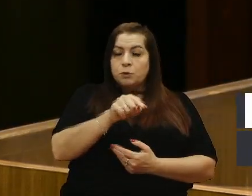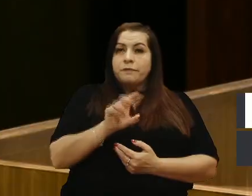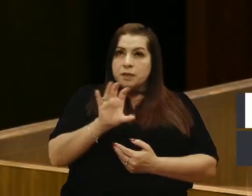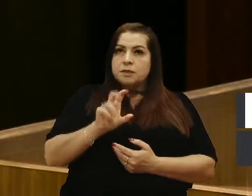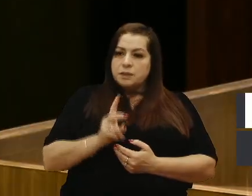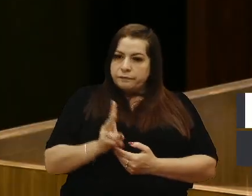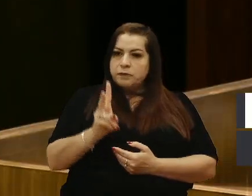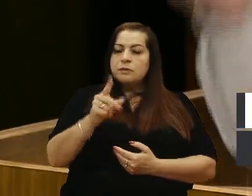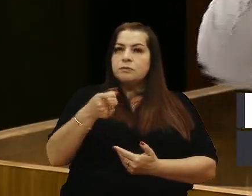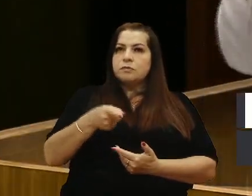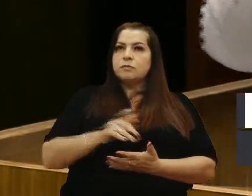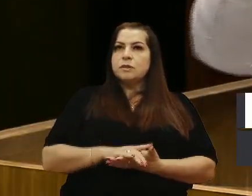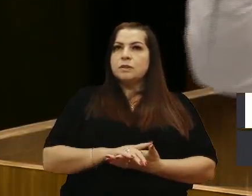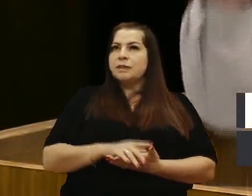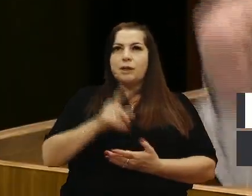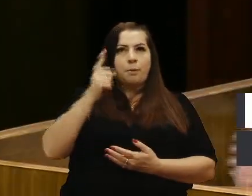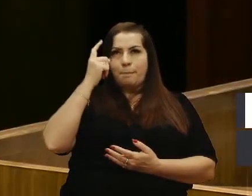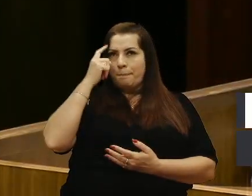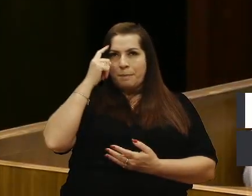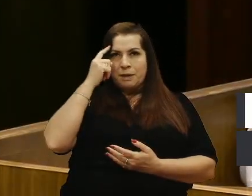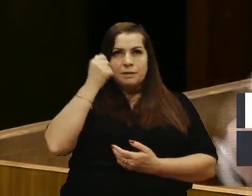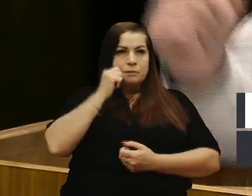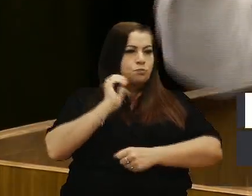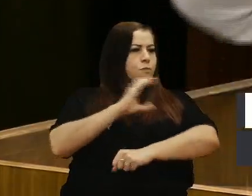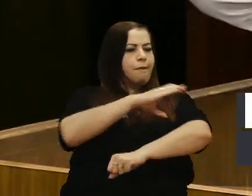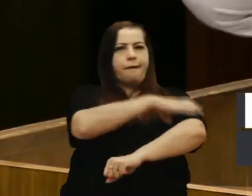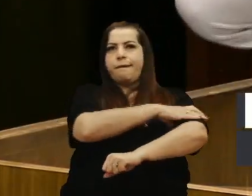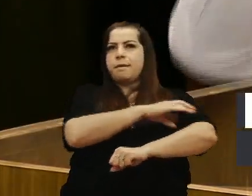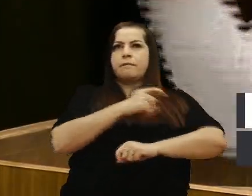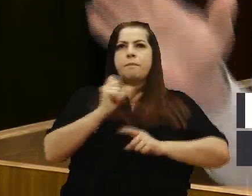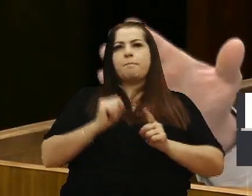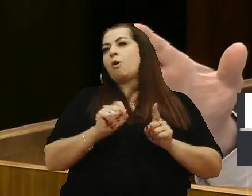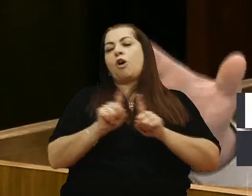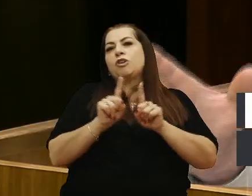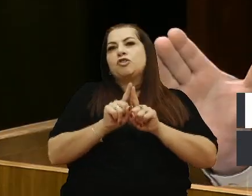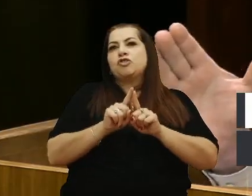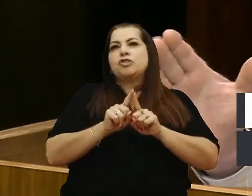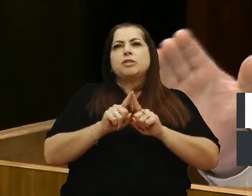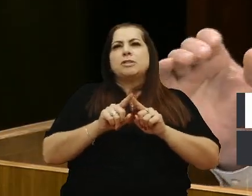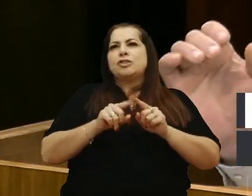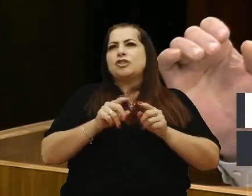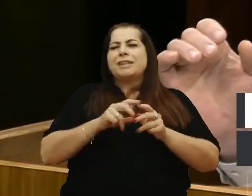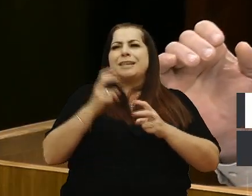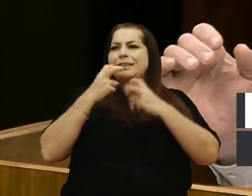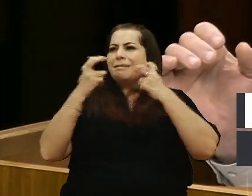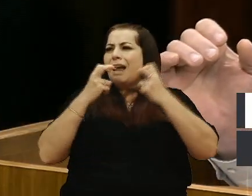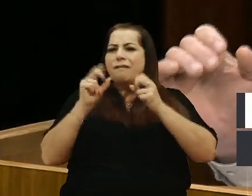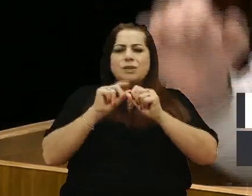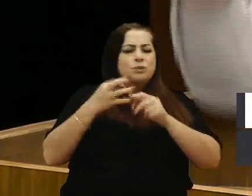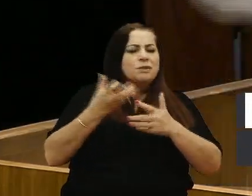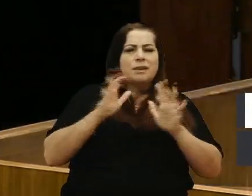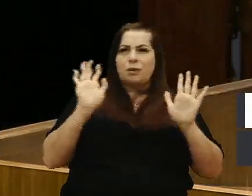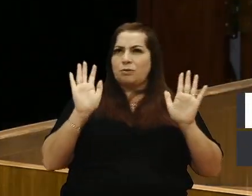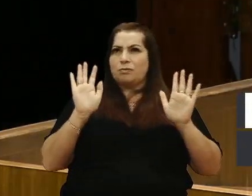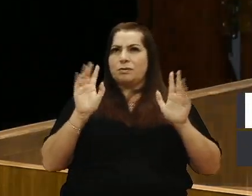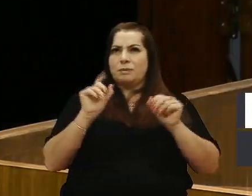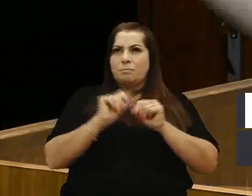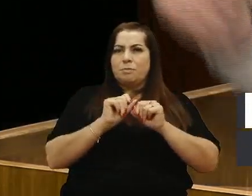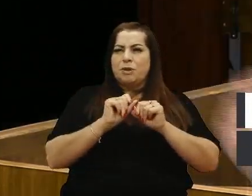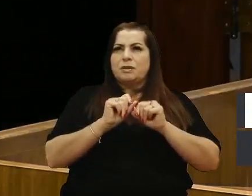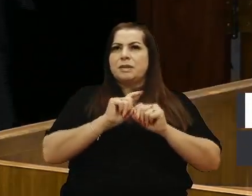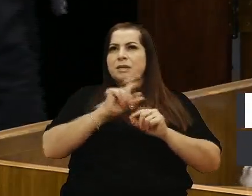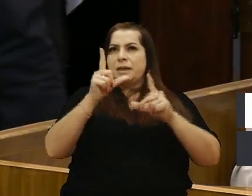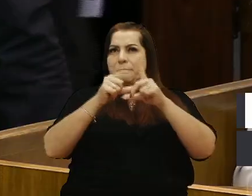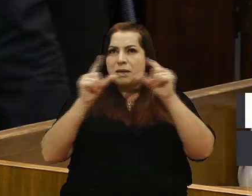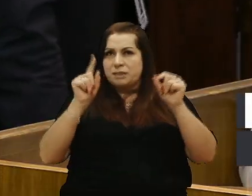daqui para frente. E não pensem, feministas, que vocês podem sapatear o quanto vocês quiserem sapatear. Vocês podem ir a